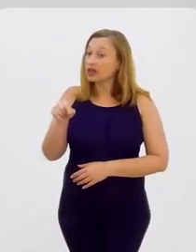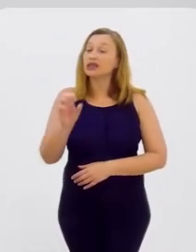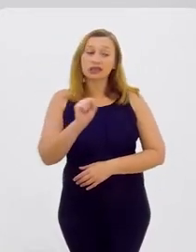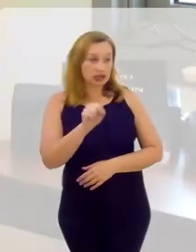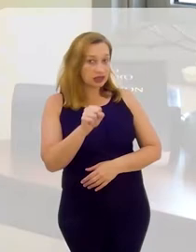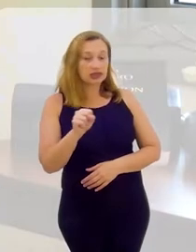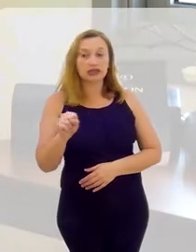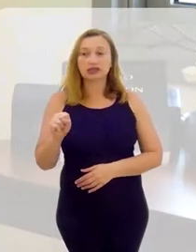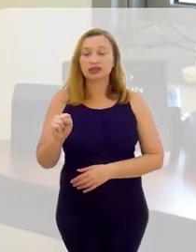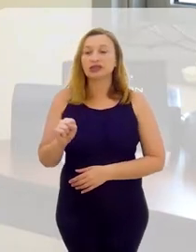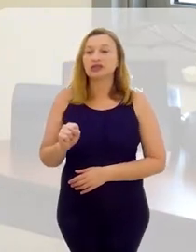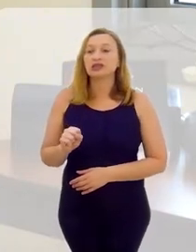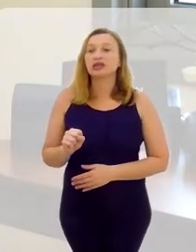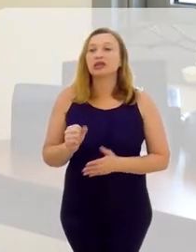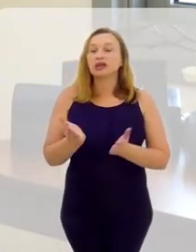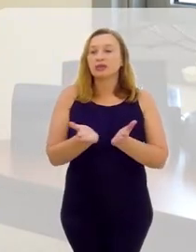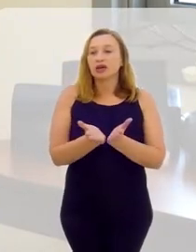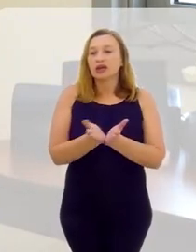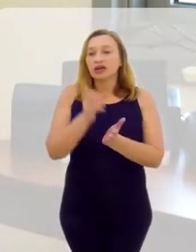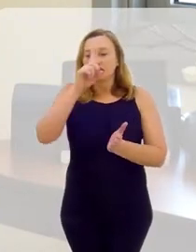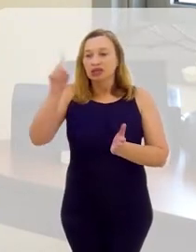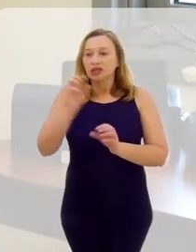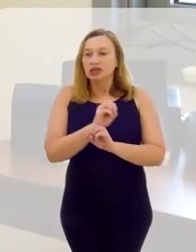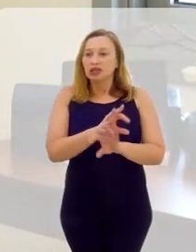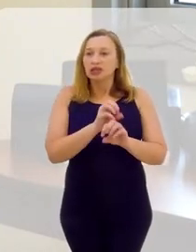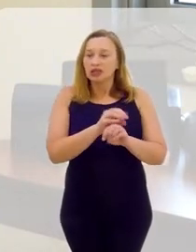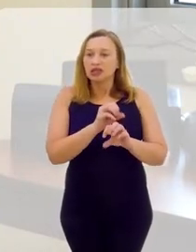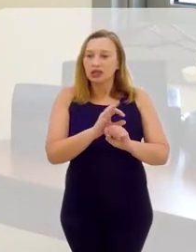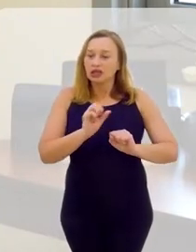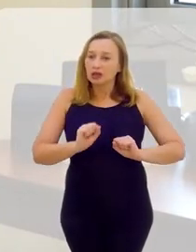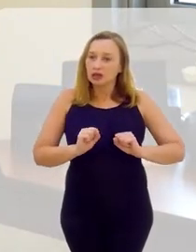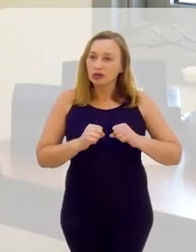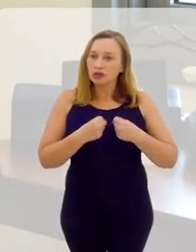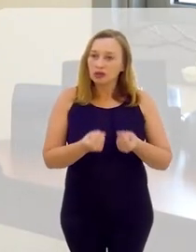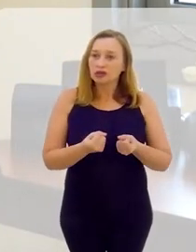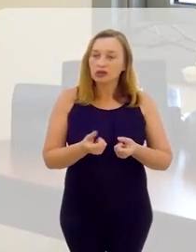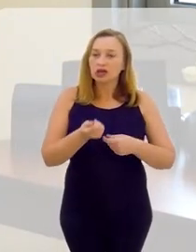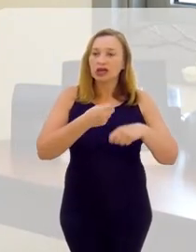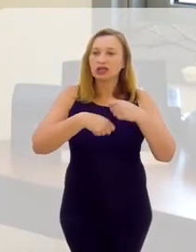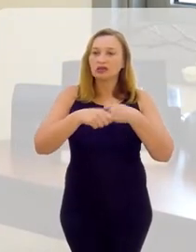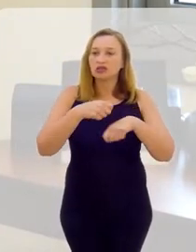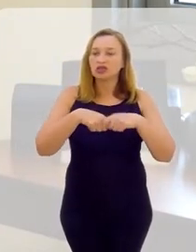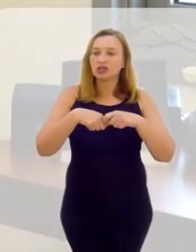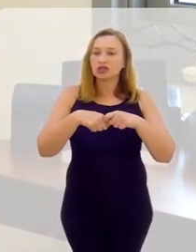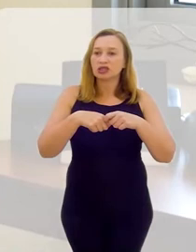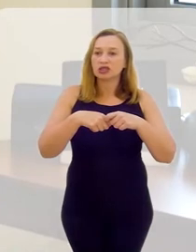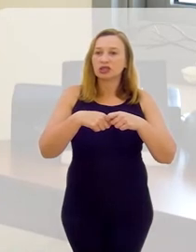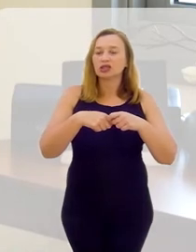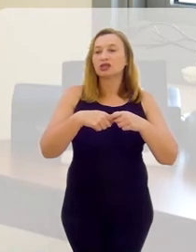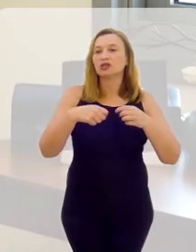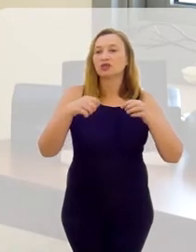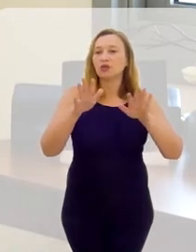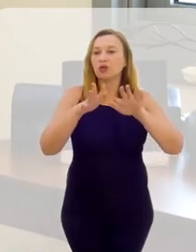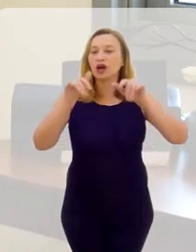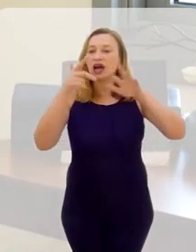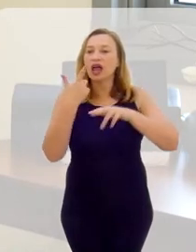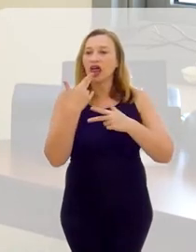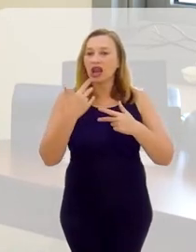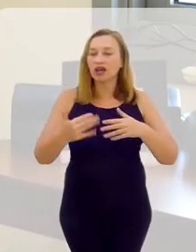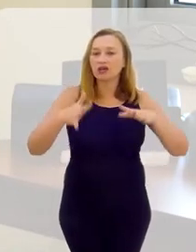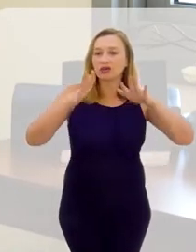né? Sim, é de uma importância muito grande. As escrituras nos ensinam que ele pode ter à disposição dele a ministração de anjos, se ele